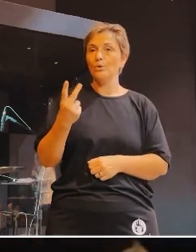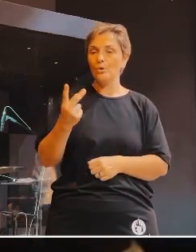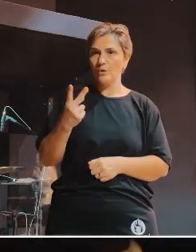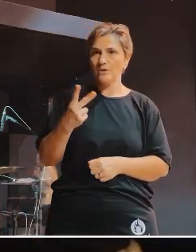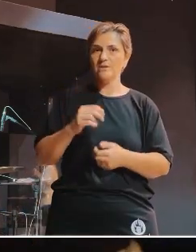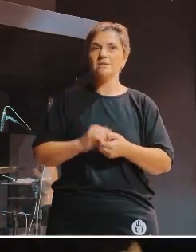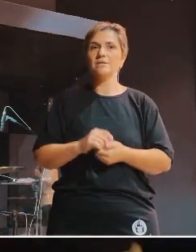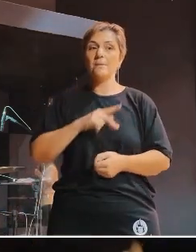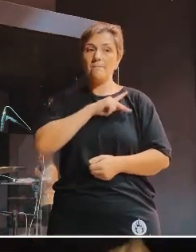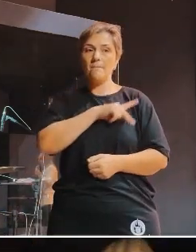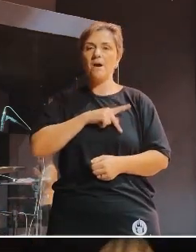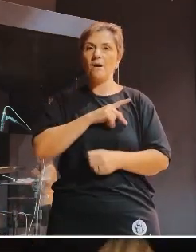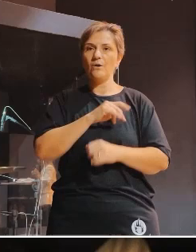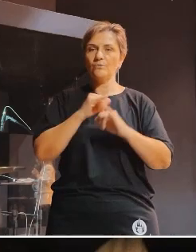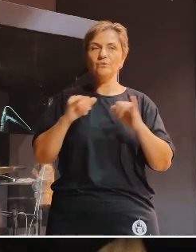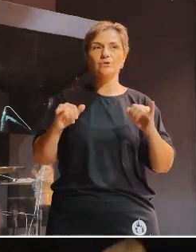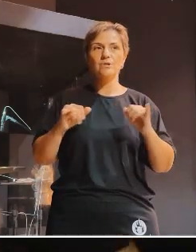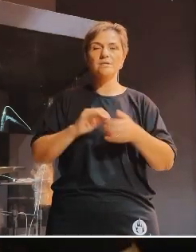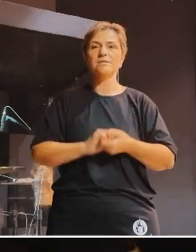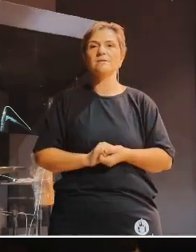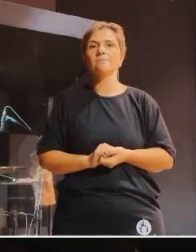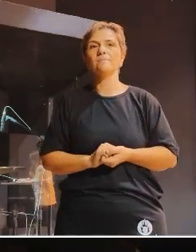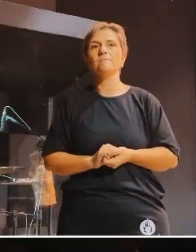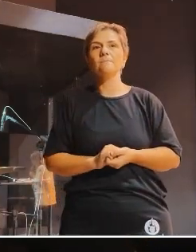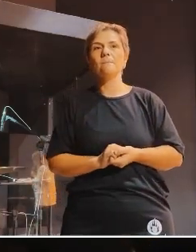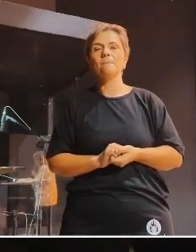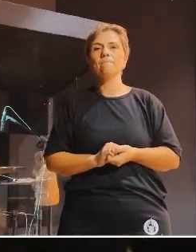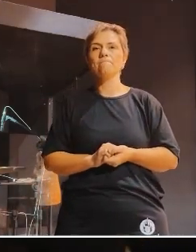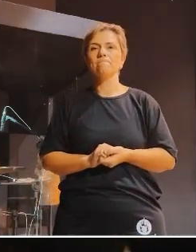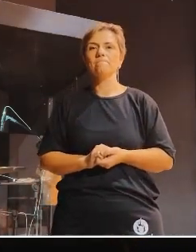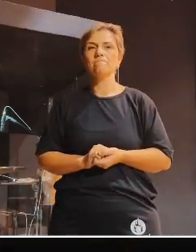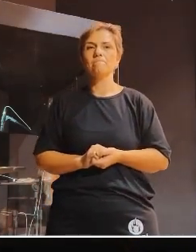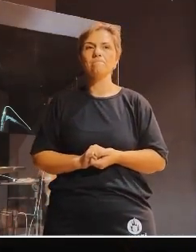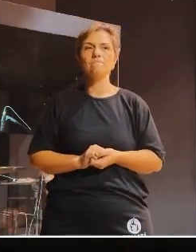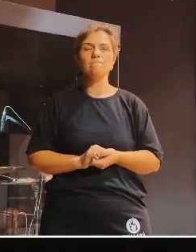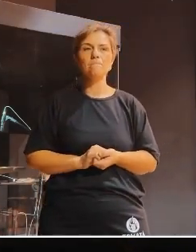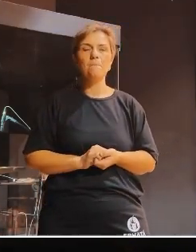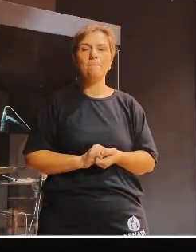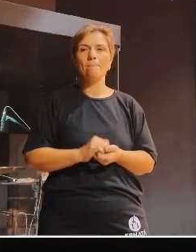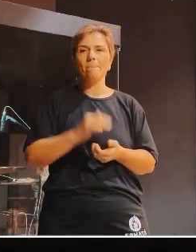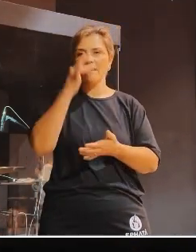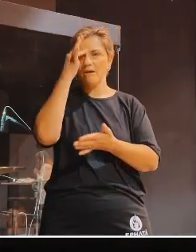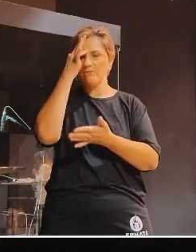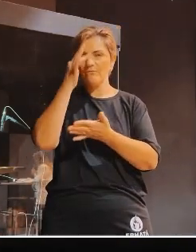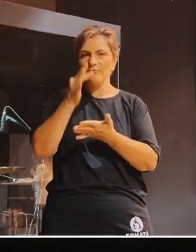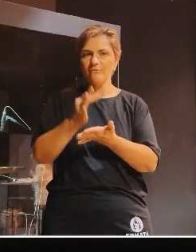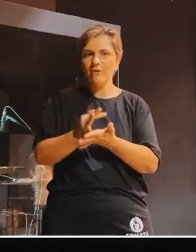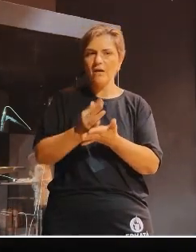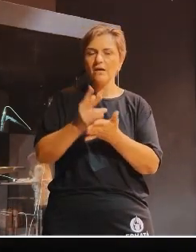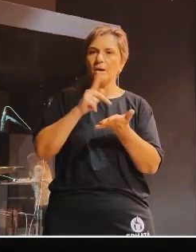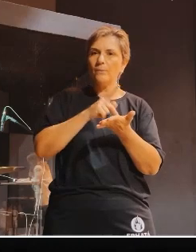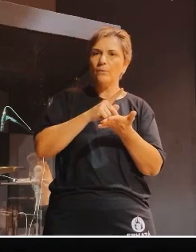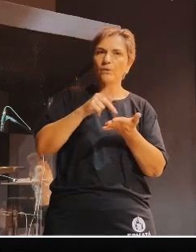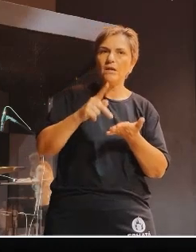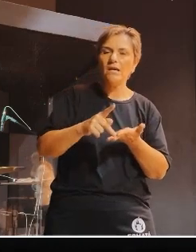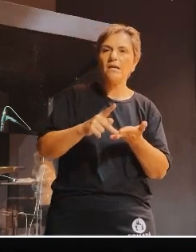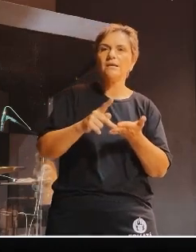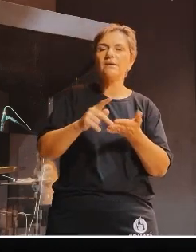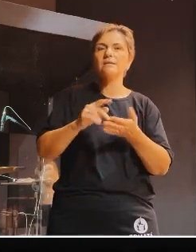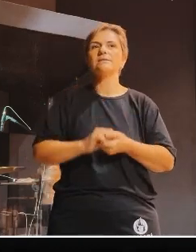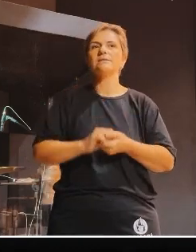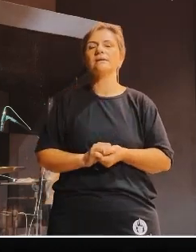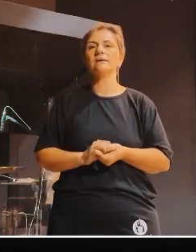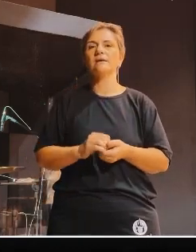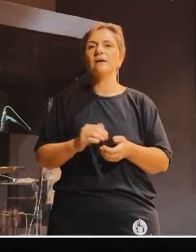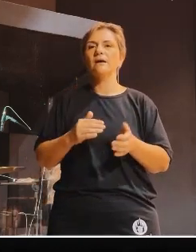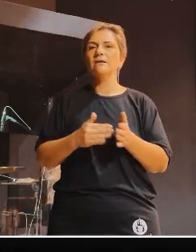torna-te padrão dos fiéis na palavra, no procedimento, no amor, na fé, na pureza. Até que a minha chegada,